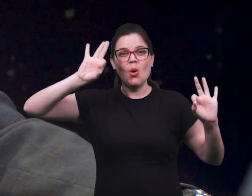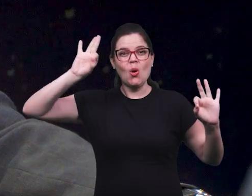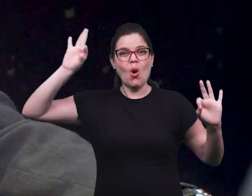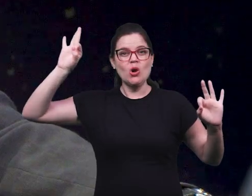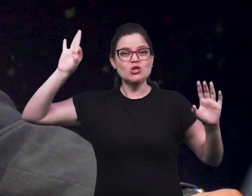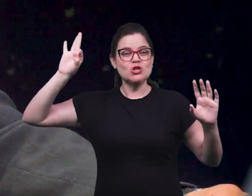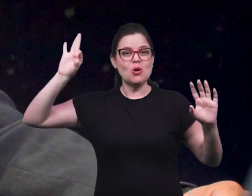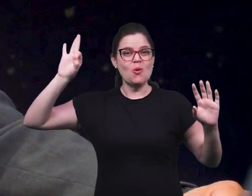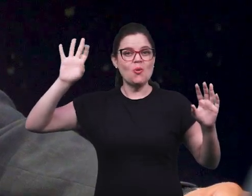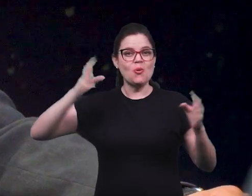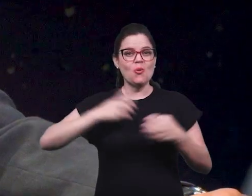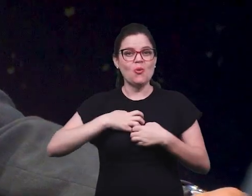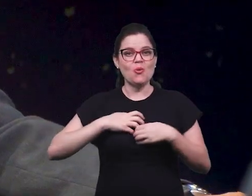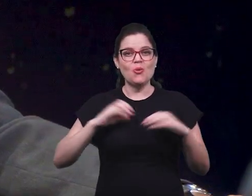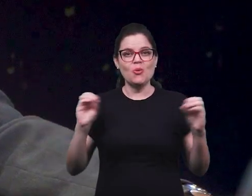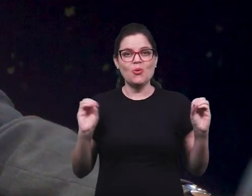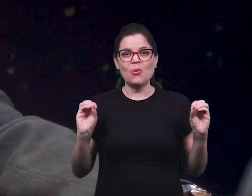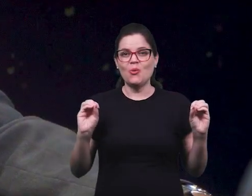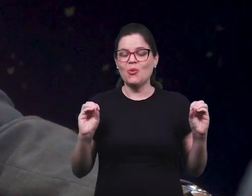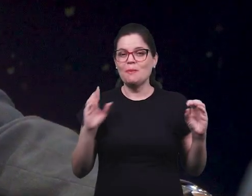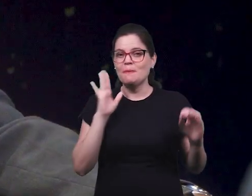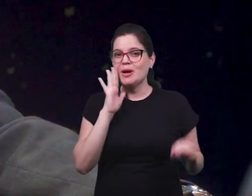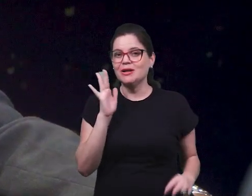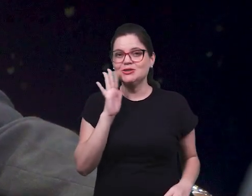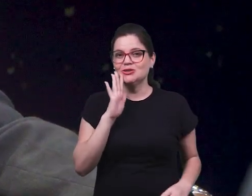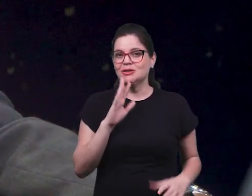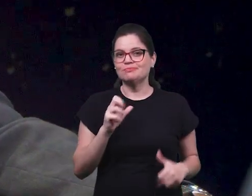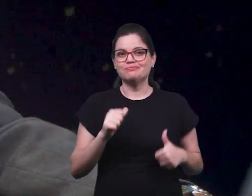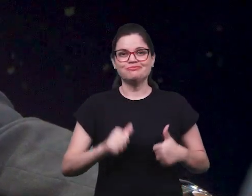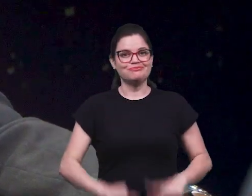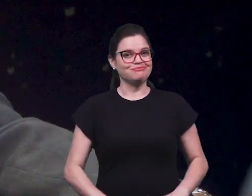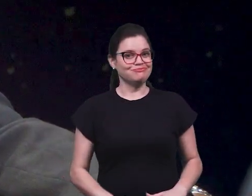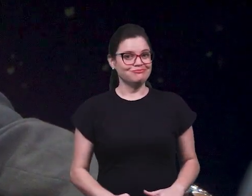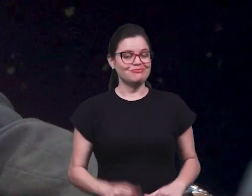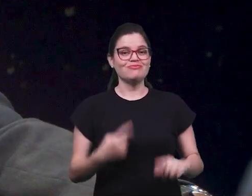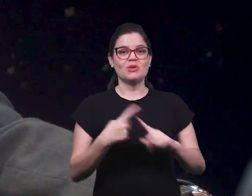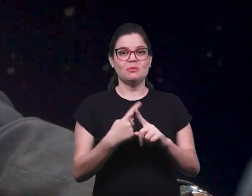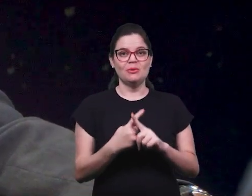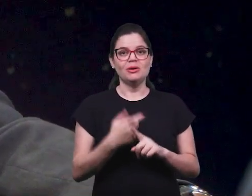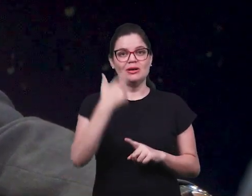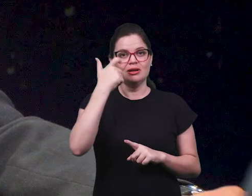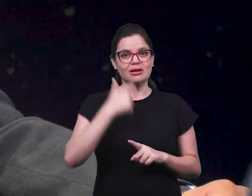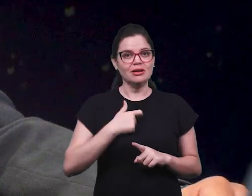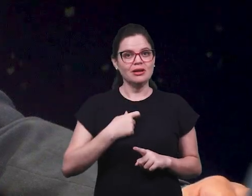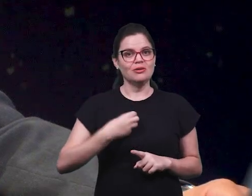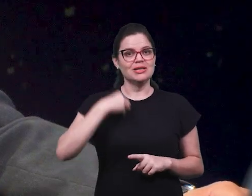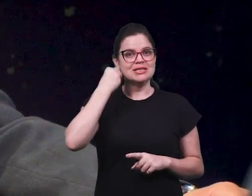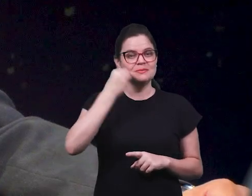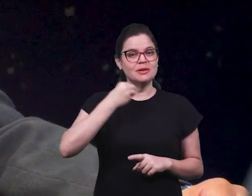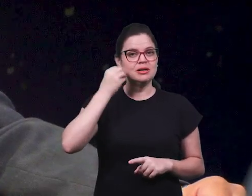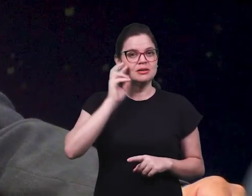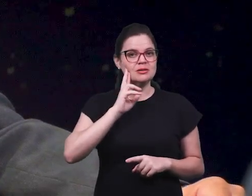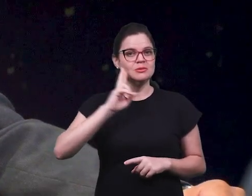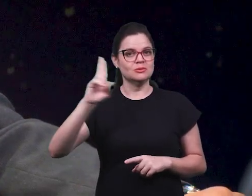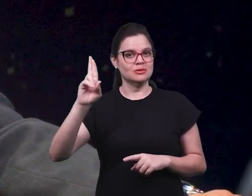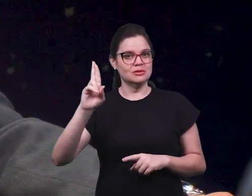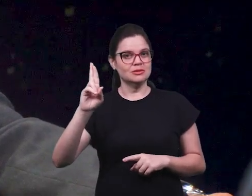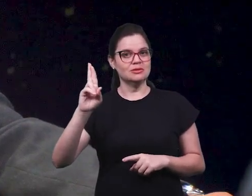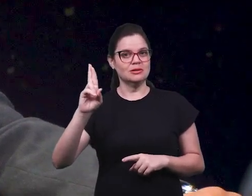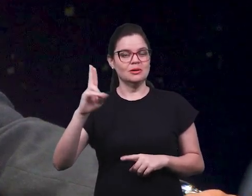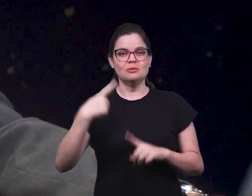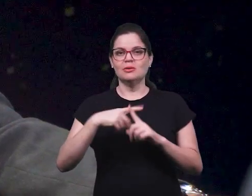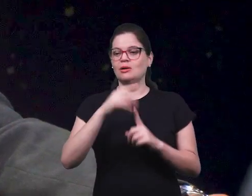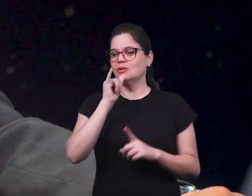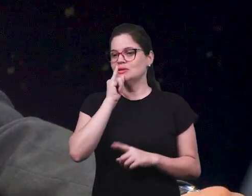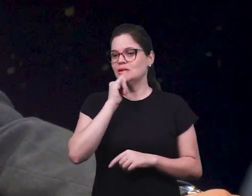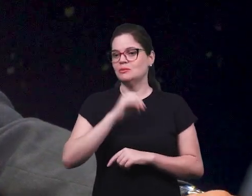Isso deve ser, assim, terrível. Porque depois que a gente tem uma experiência com o Senhor, quando a gente passa ali uma semana, sei